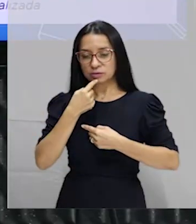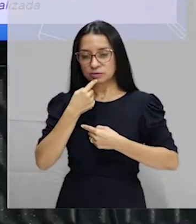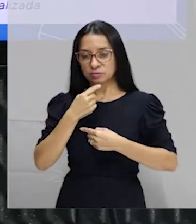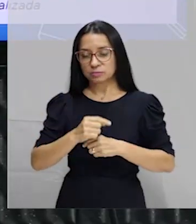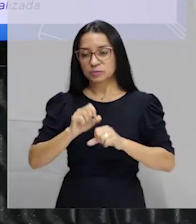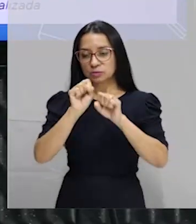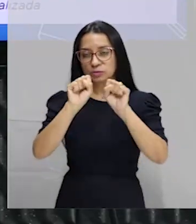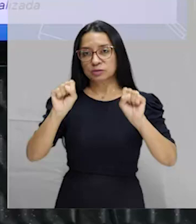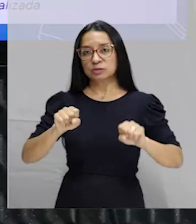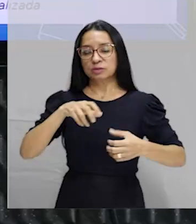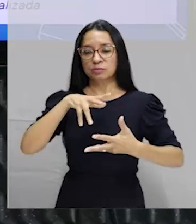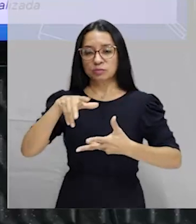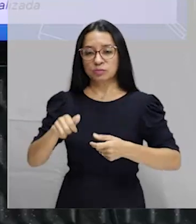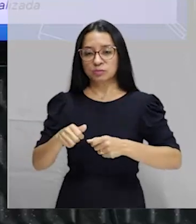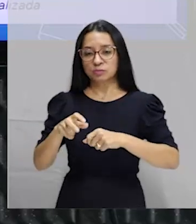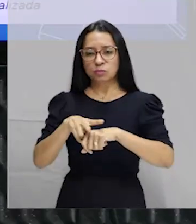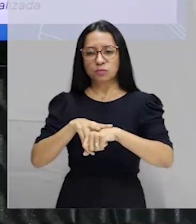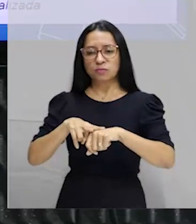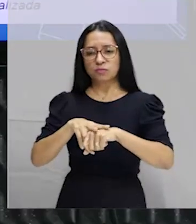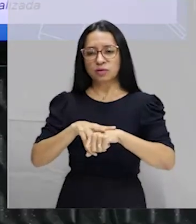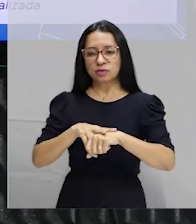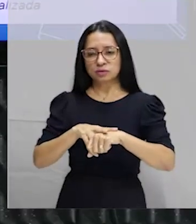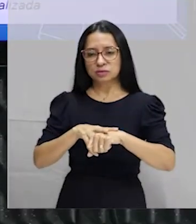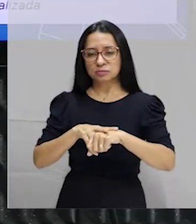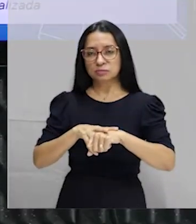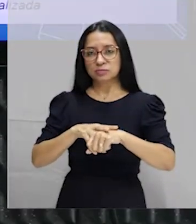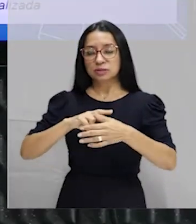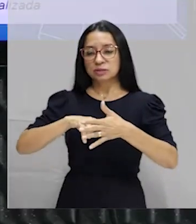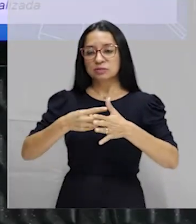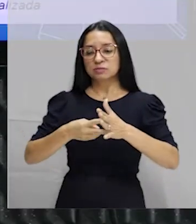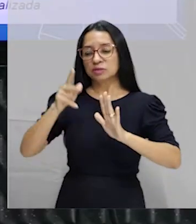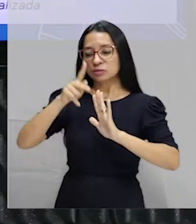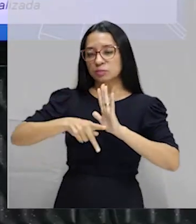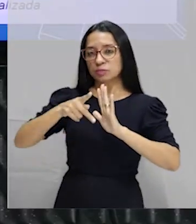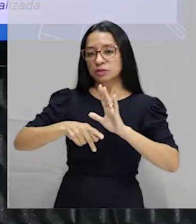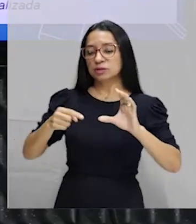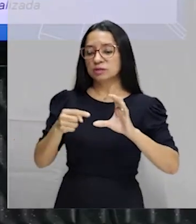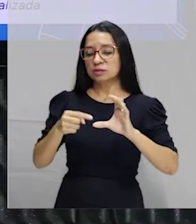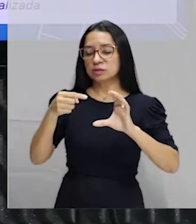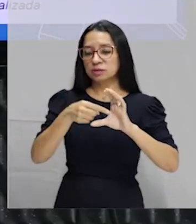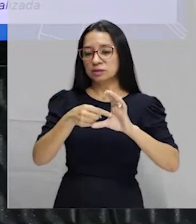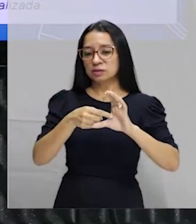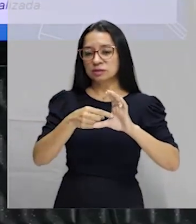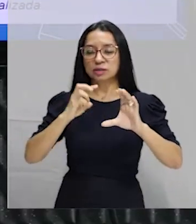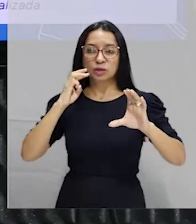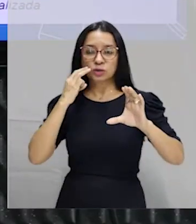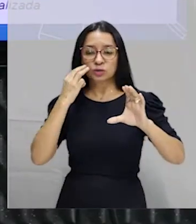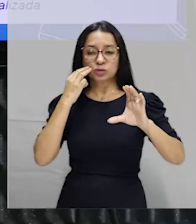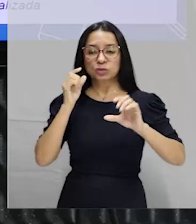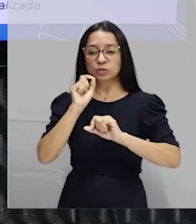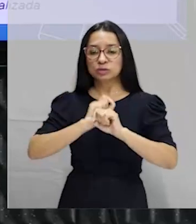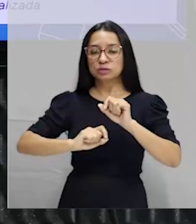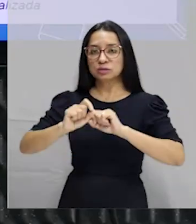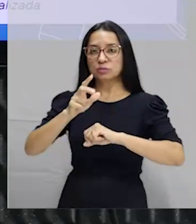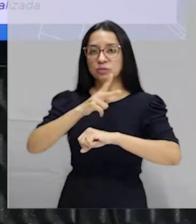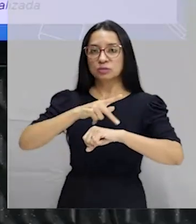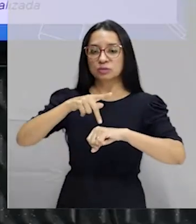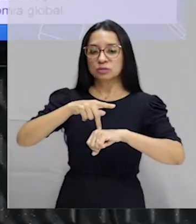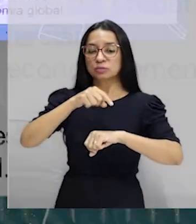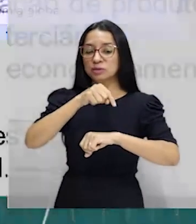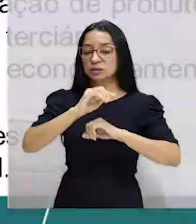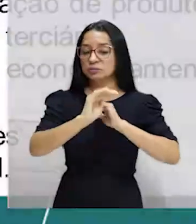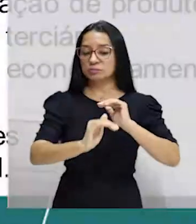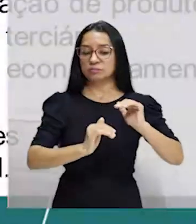exemplo, são os países que determinam as potências centrais. E quem está aqui, por exemplo, aqui de rosa, são os países periféricos que recebem essas